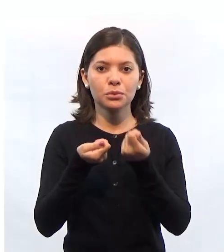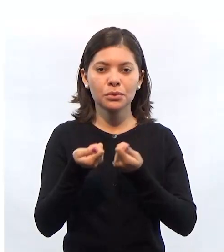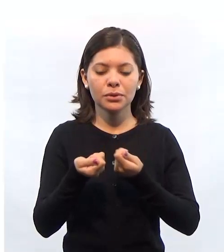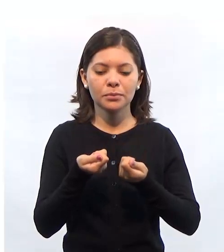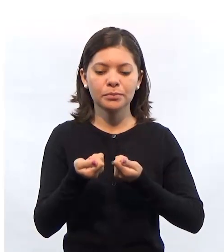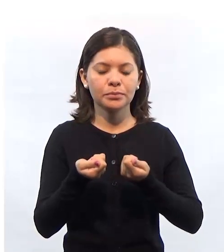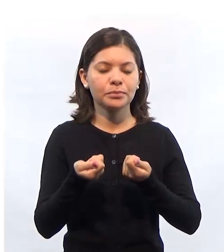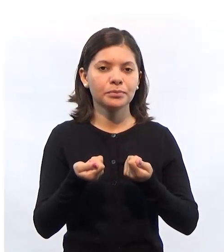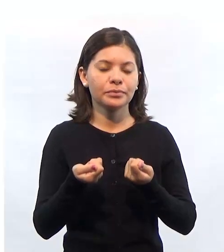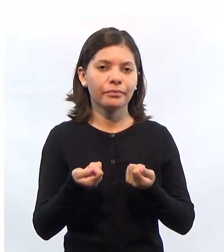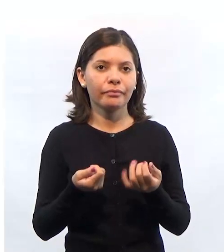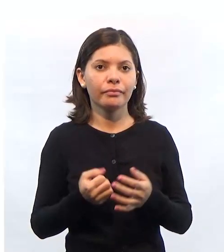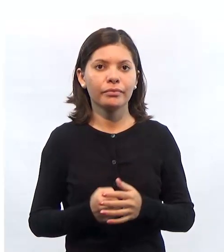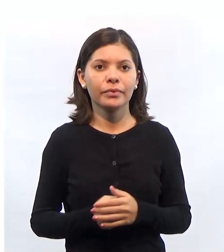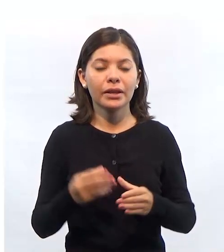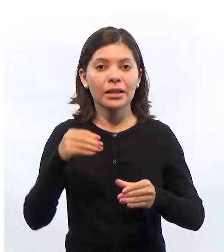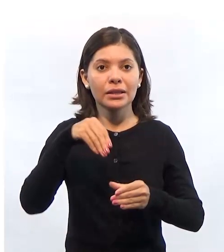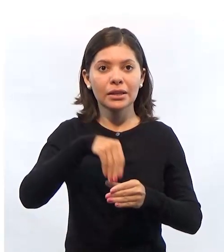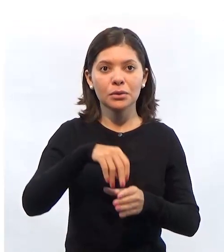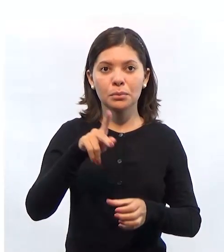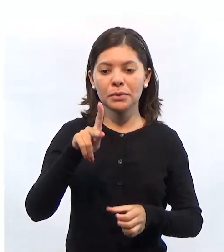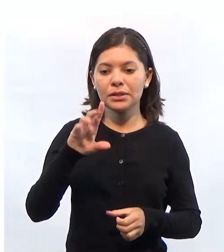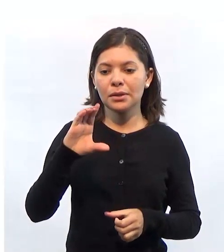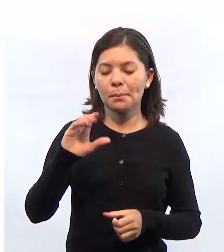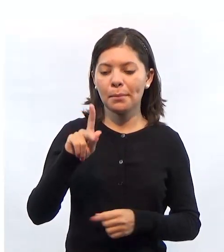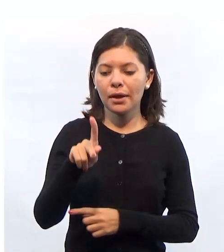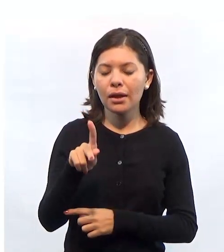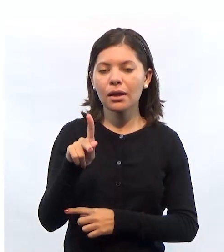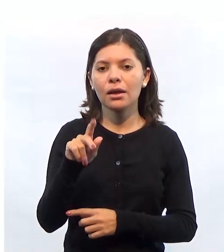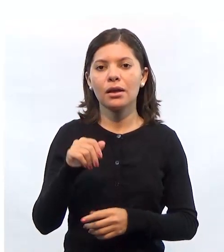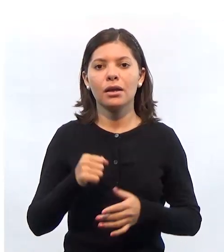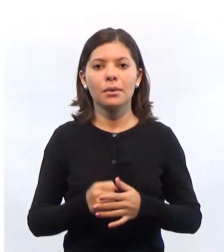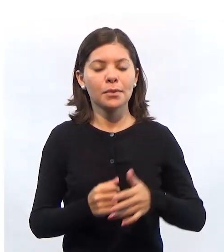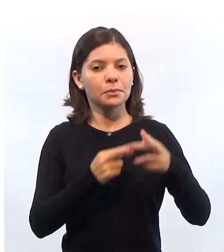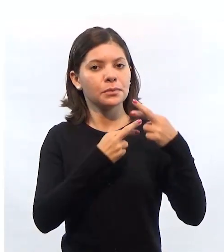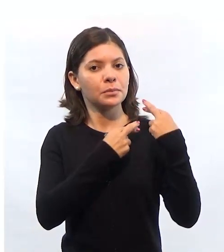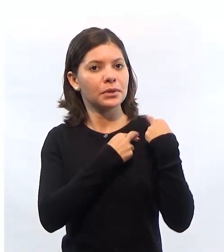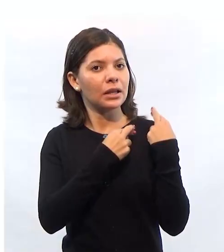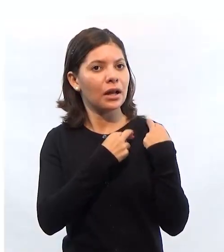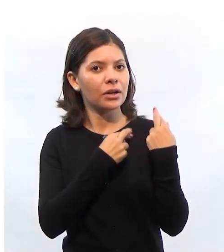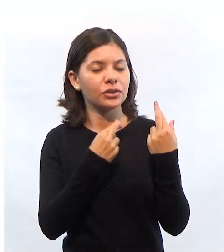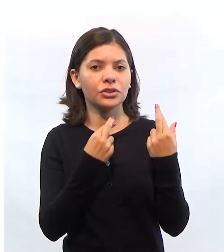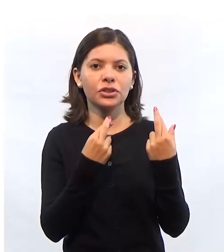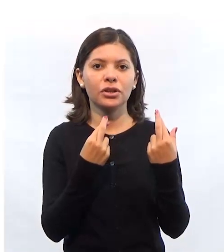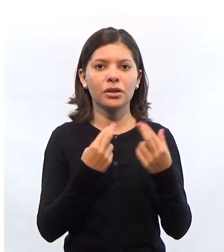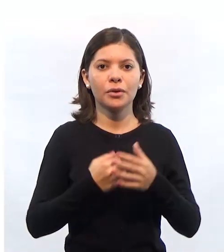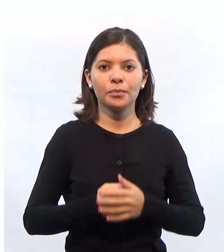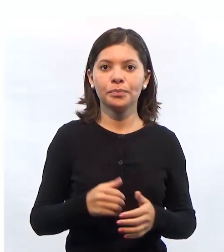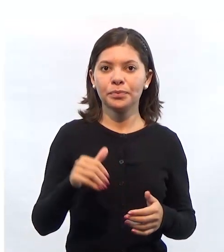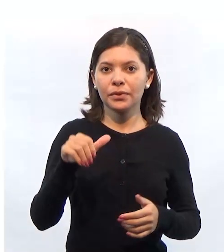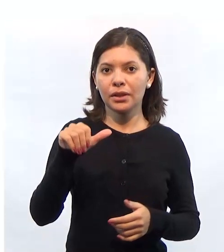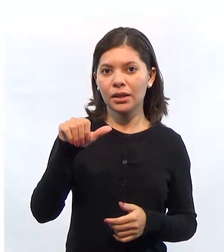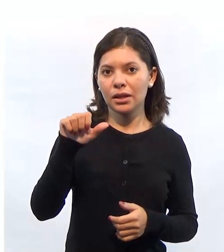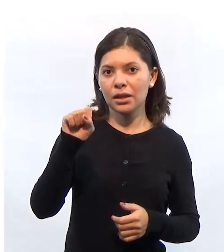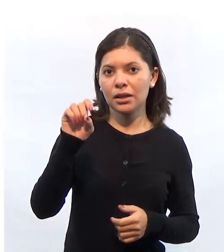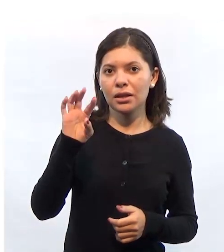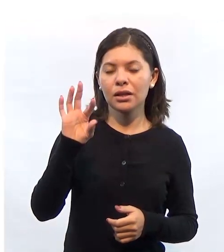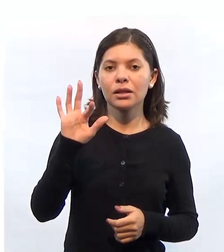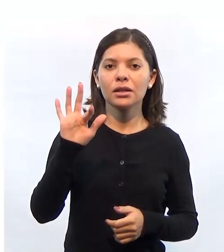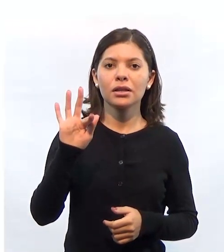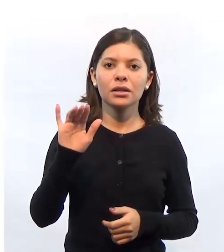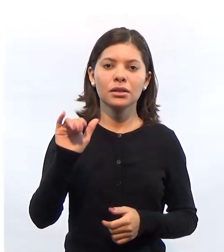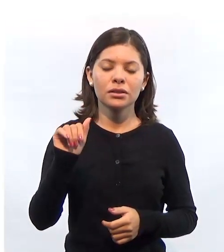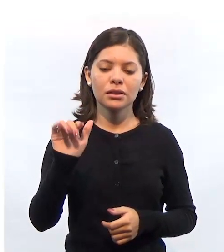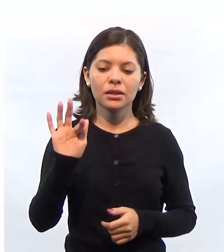Apesar dele ser realizado dentro do PCP era uma responsabilidade de funcional ou seja um